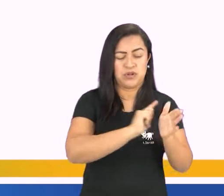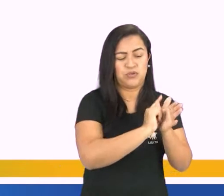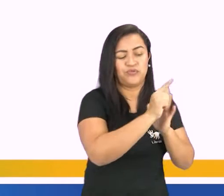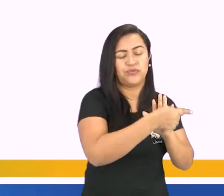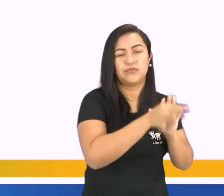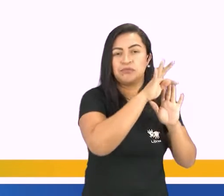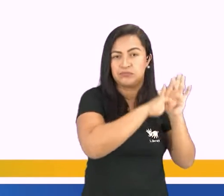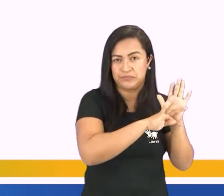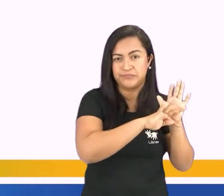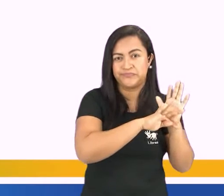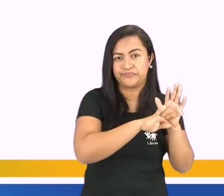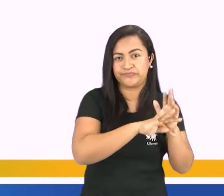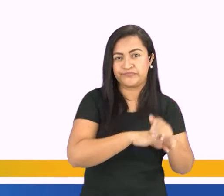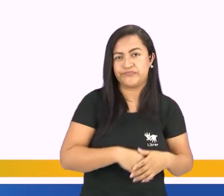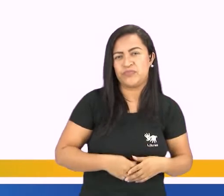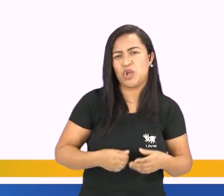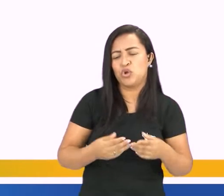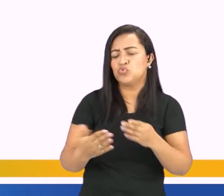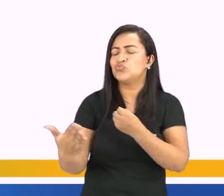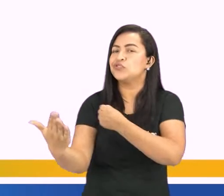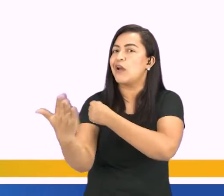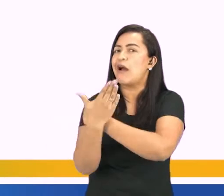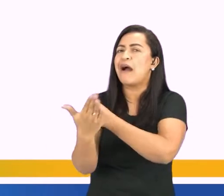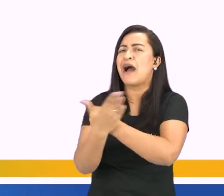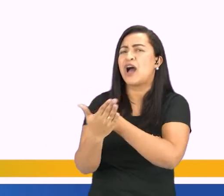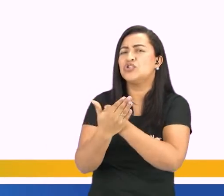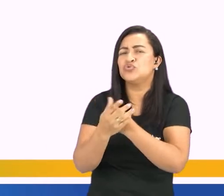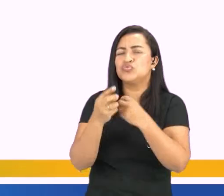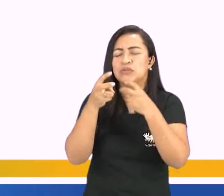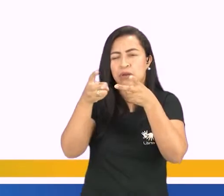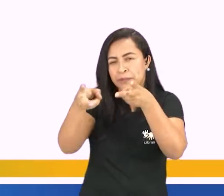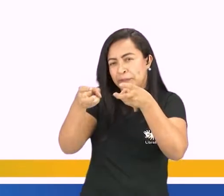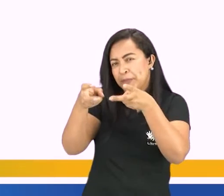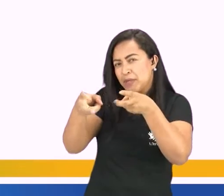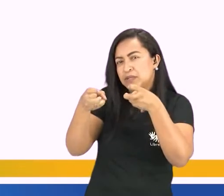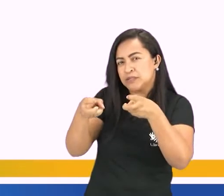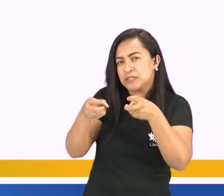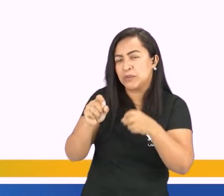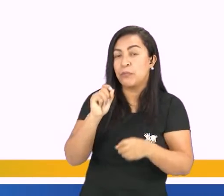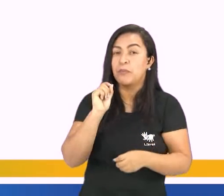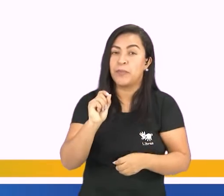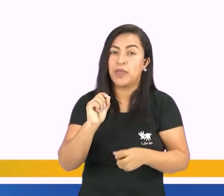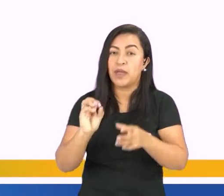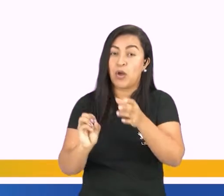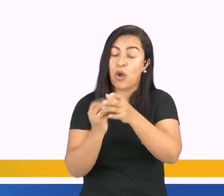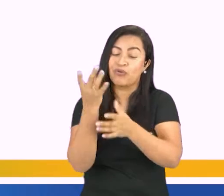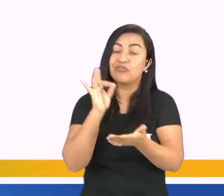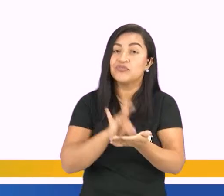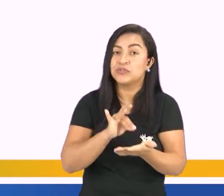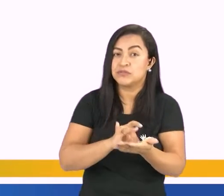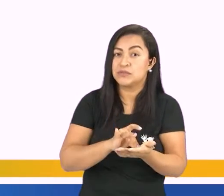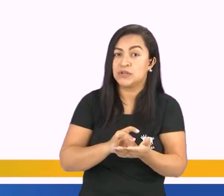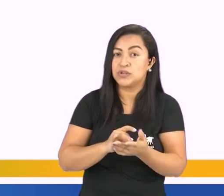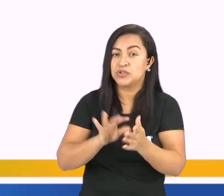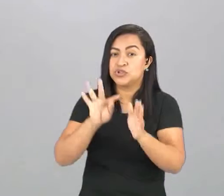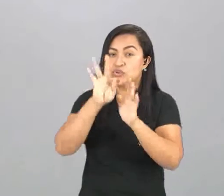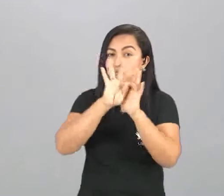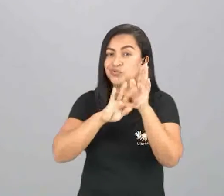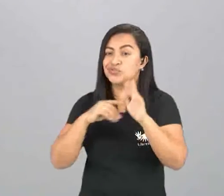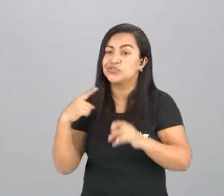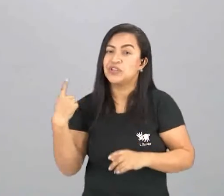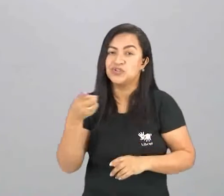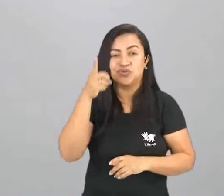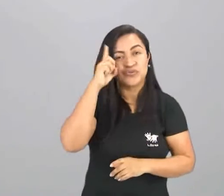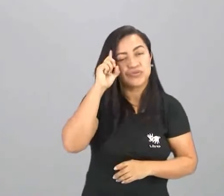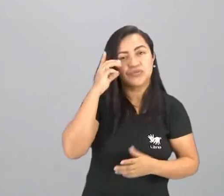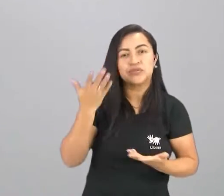una mayor percepción de lo que se quiere poner realmente, los textos que nos cercam. Bom,